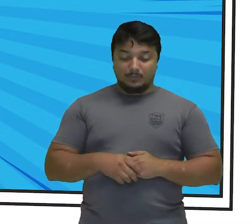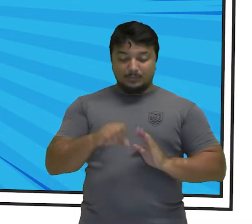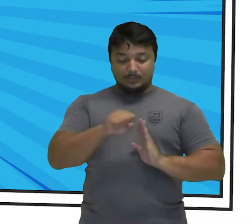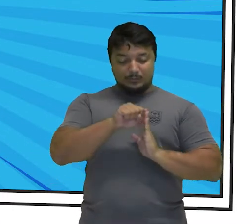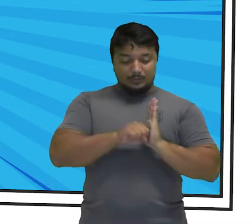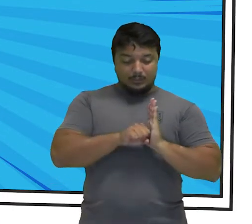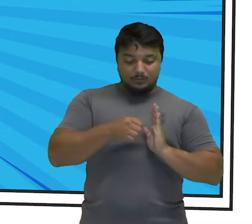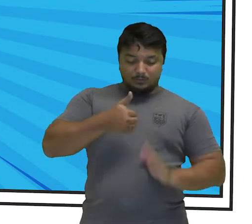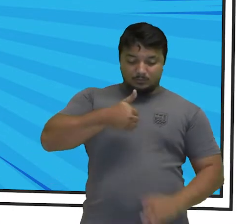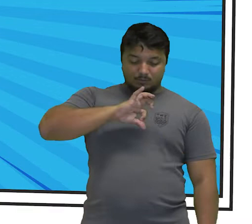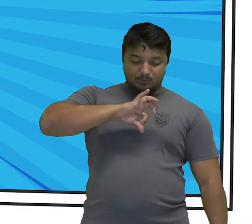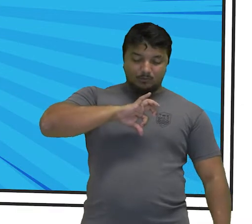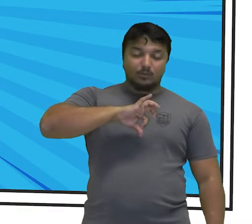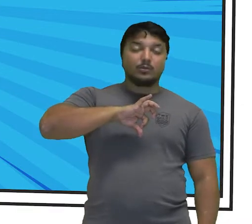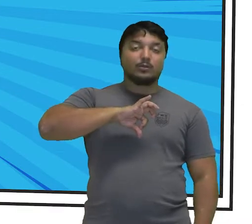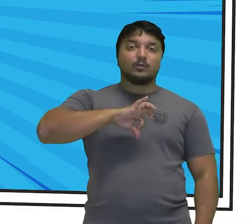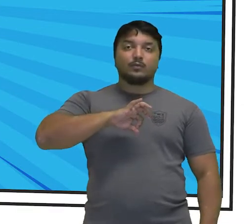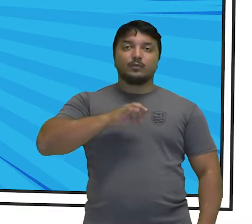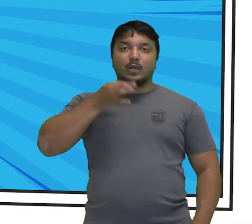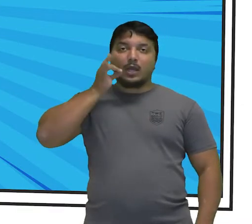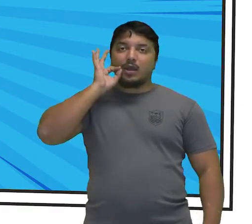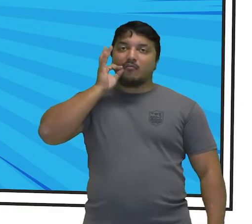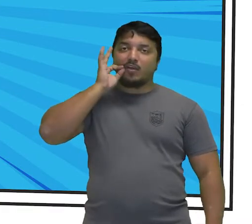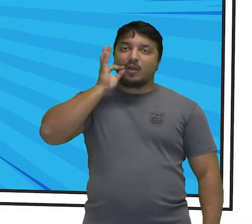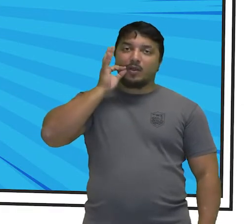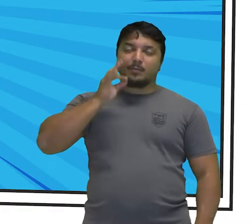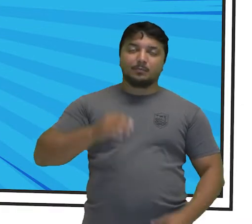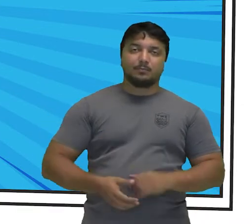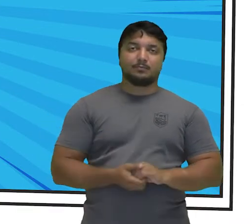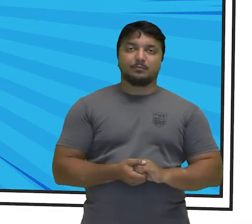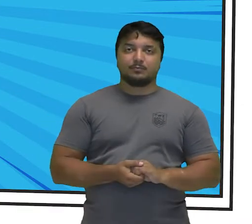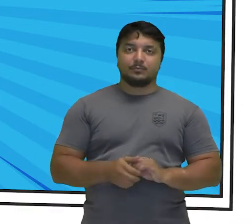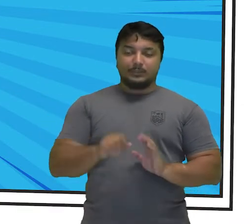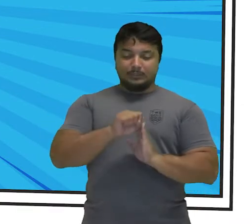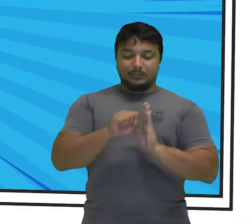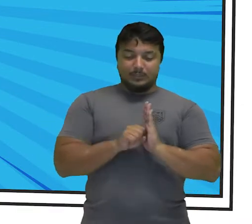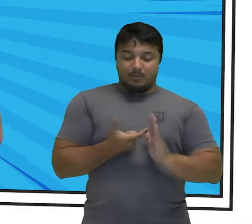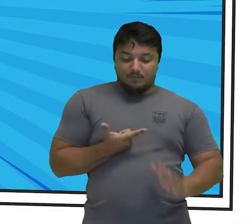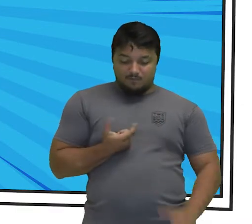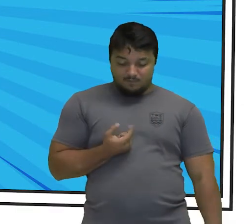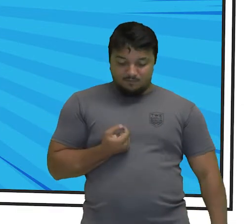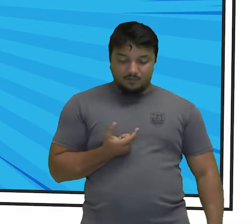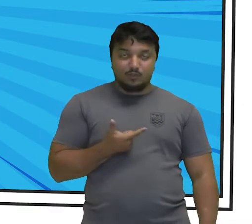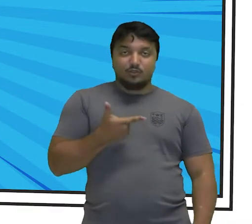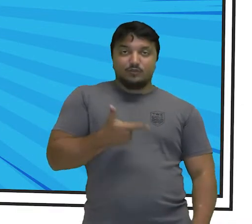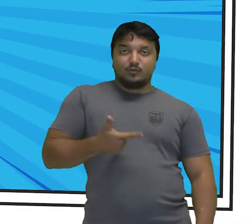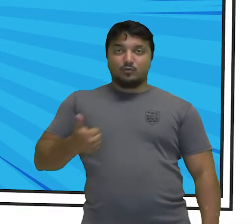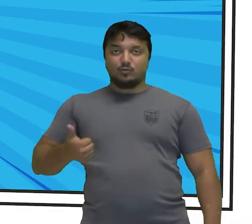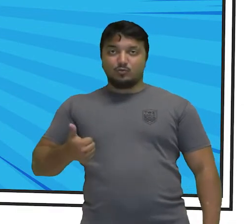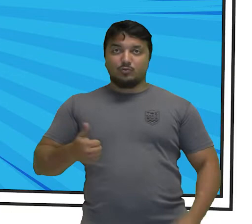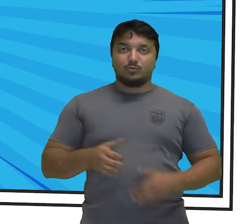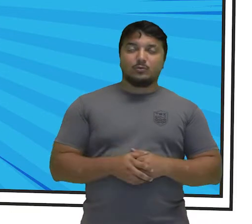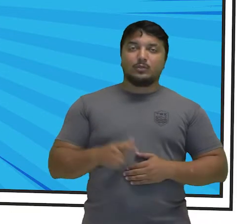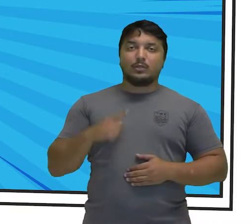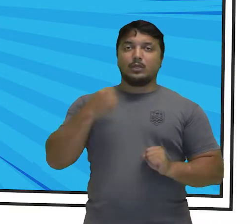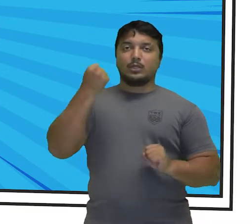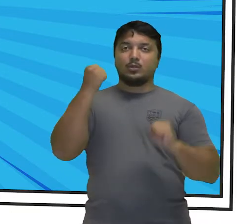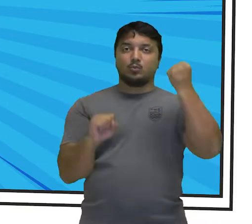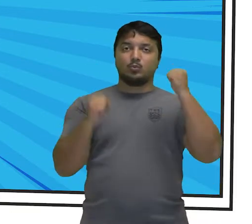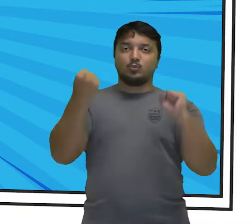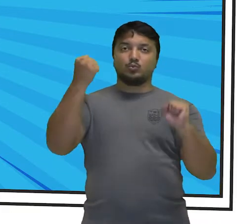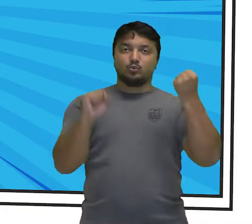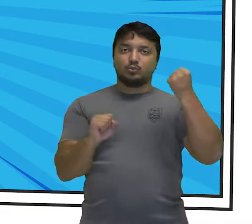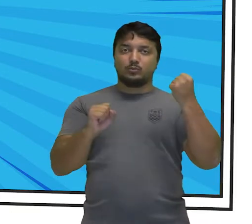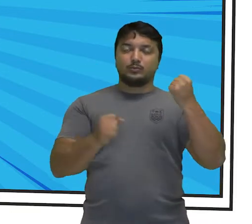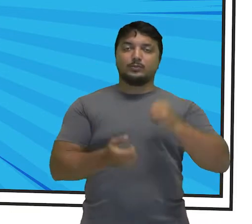Século XIX, café. Século XX e XXI, eu tenho a indústria.